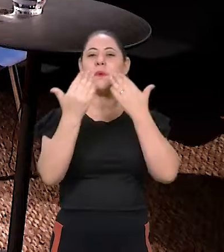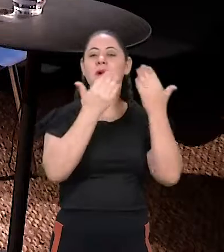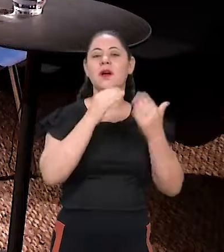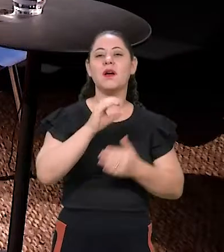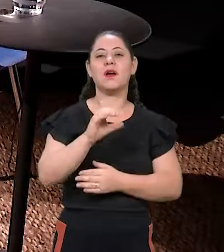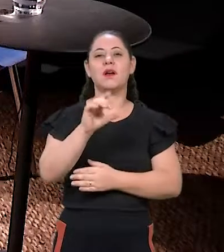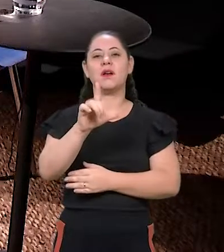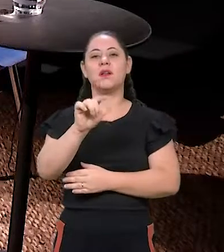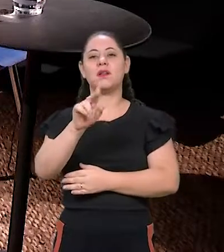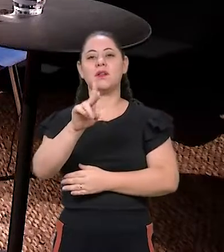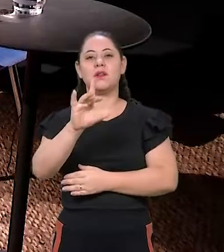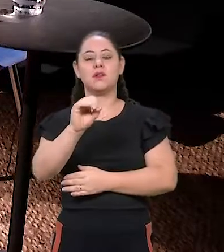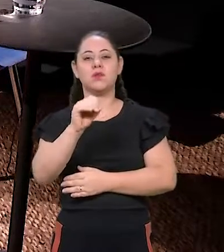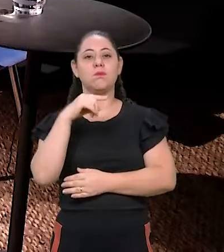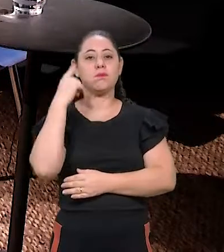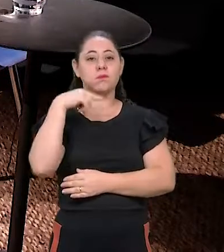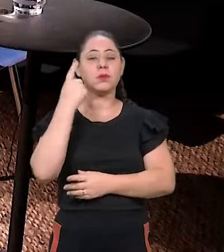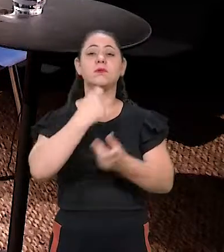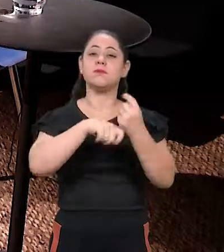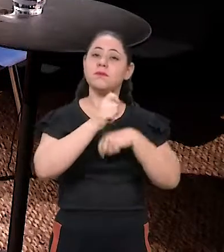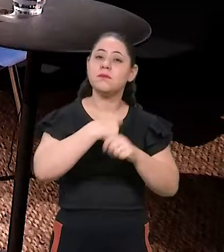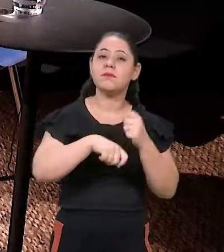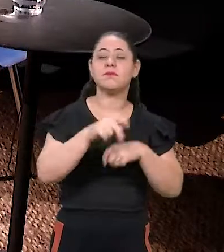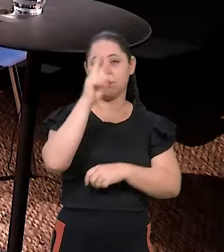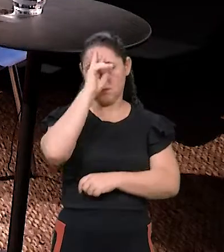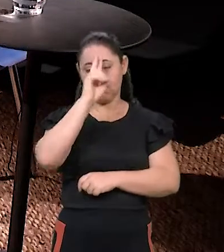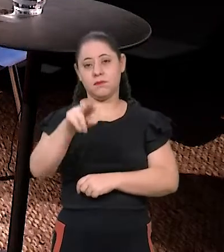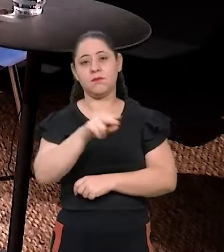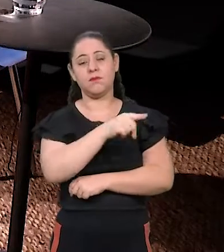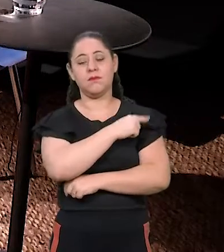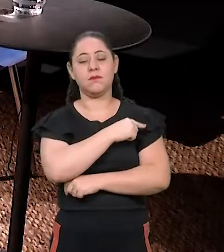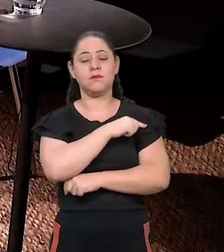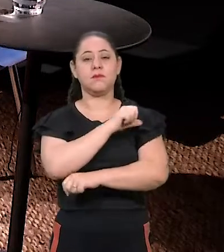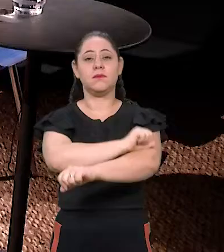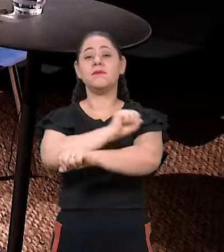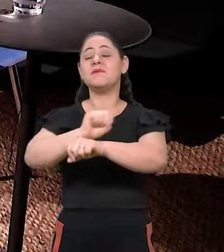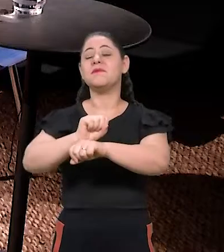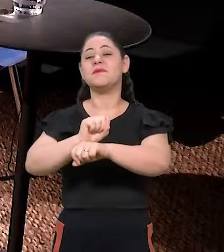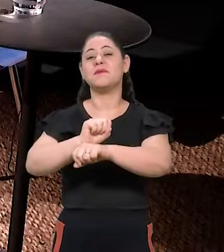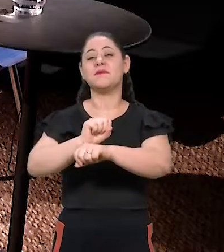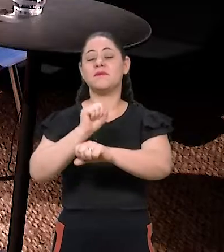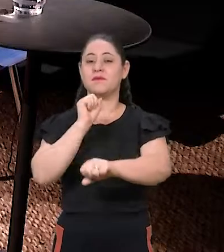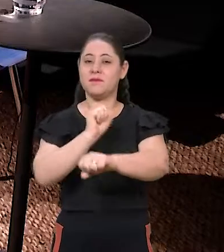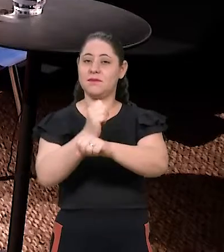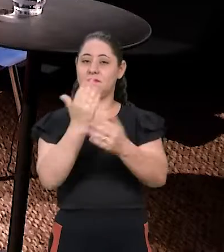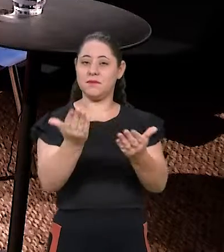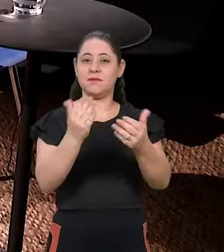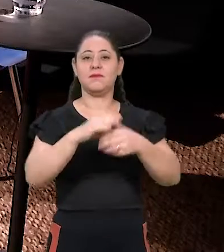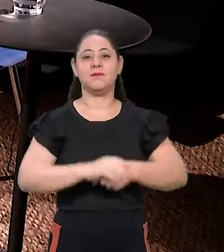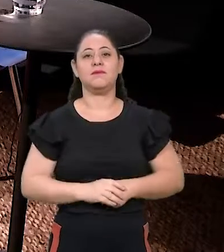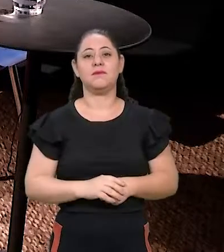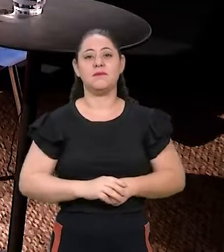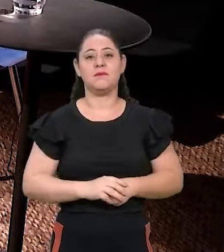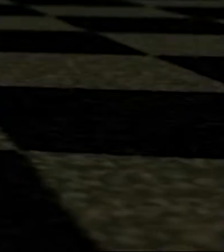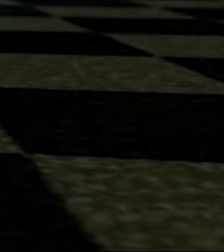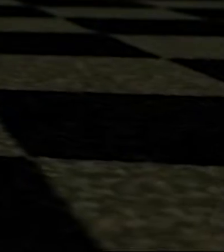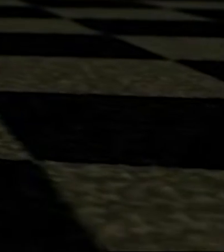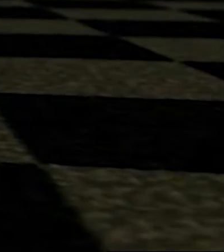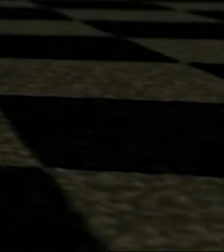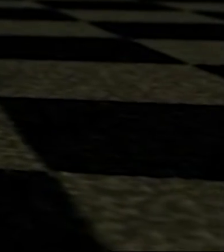próximo bloco e a gente continua com a nossa conversa com Cláudio Mendonça, advogado economista, diretor superintendente do Sebrae. Não sai